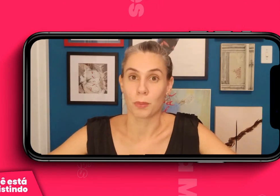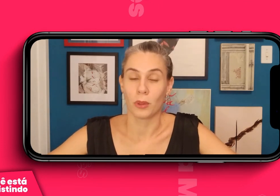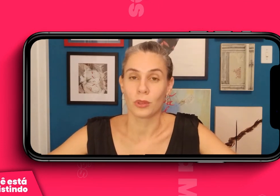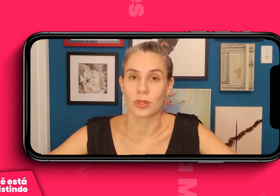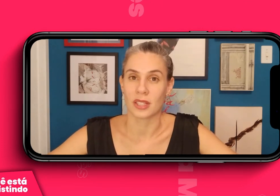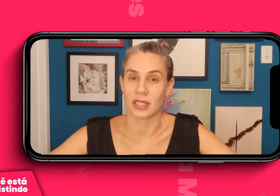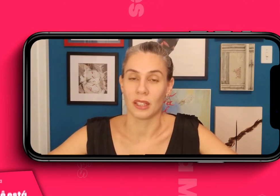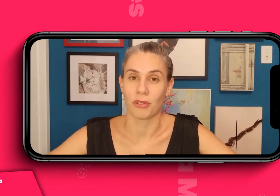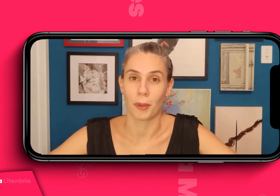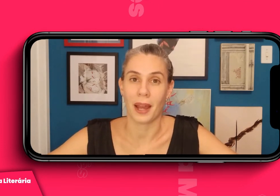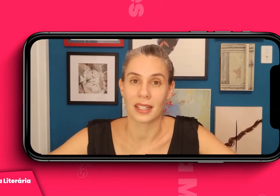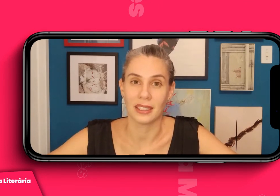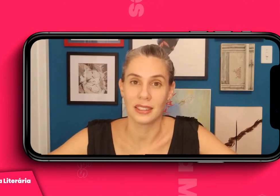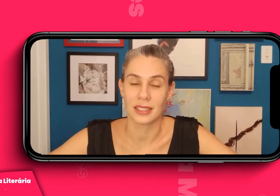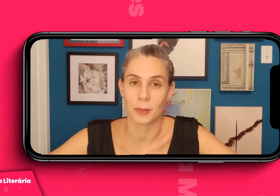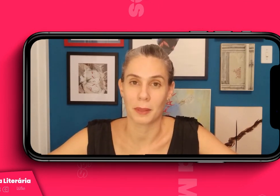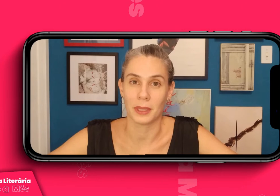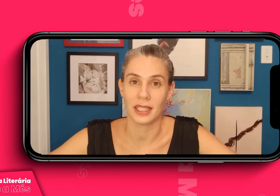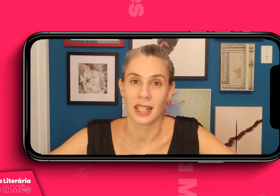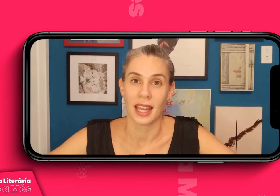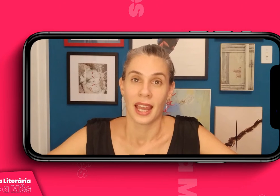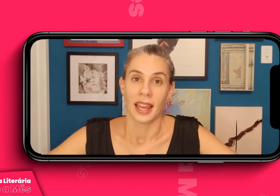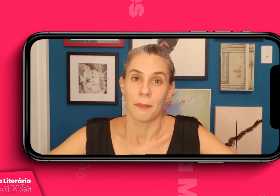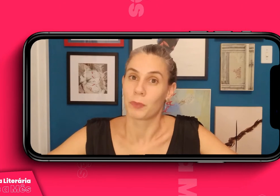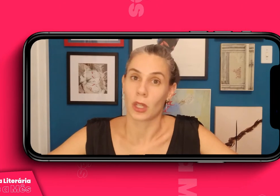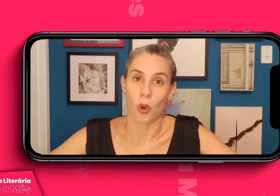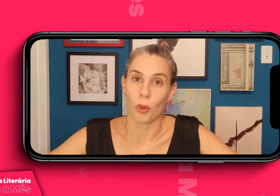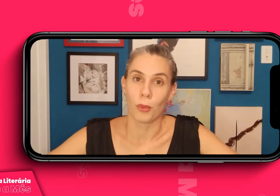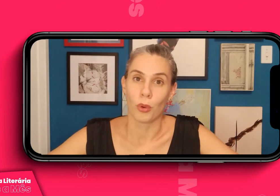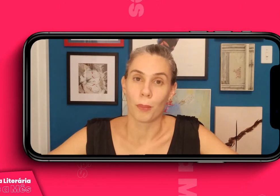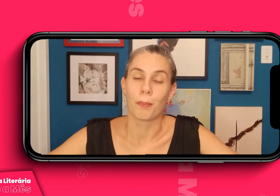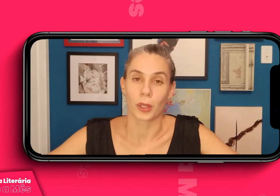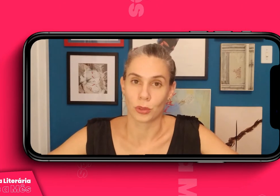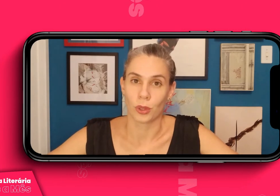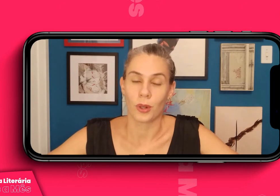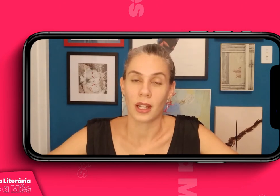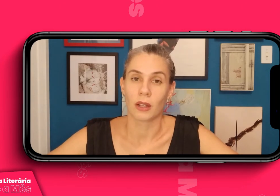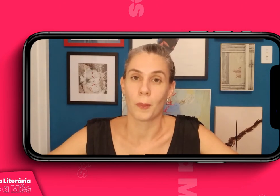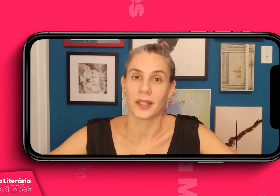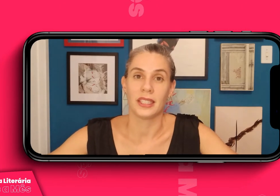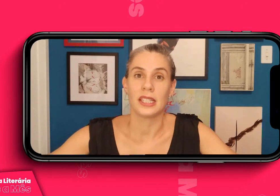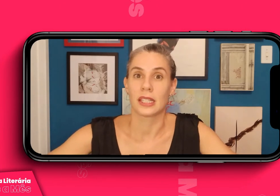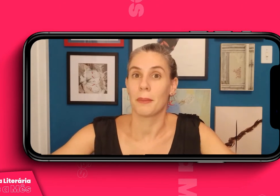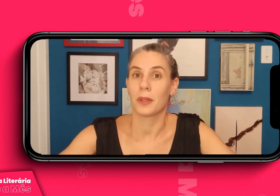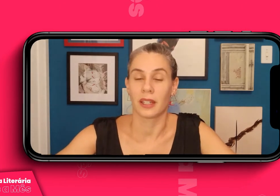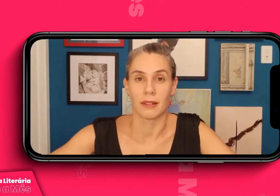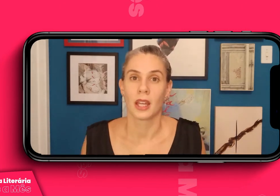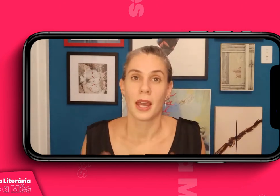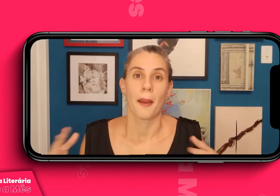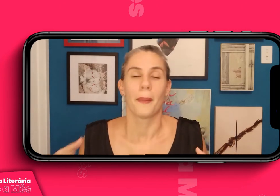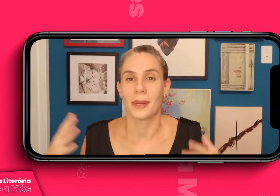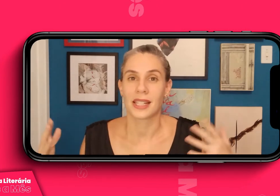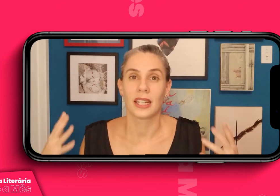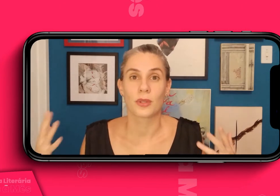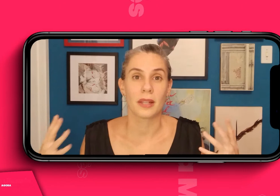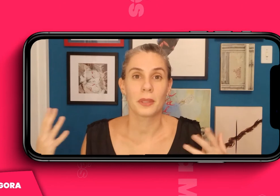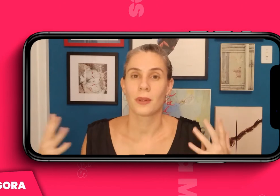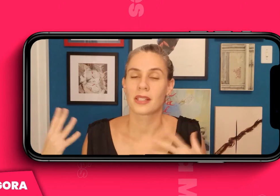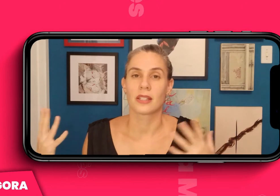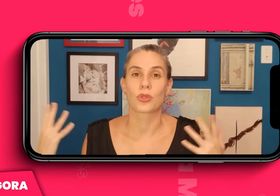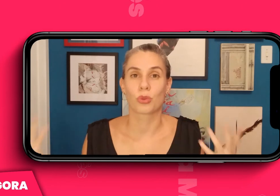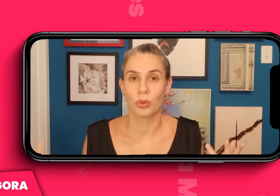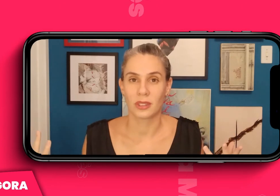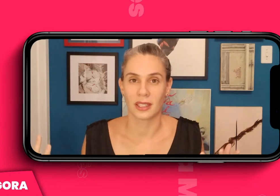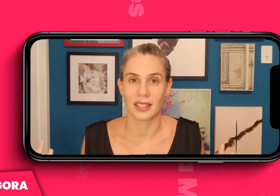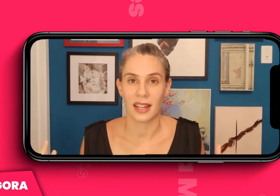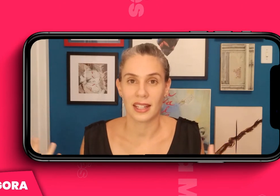de alguns pontos assim, que foram marcantes para mim como produtora e como artista, né? Porque Marcelino sempre